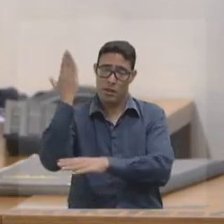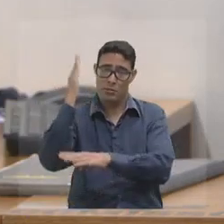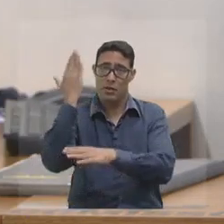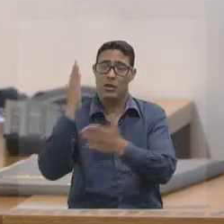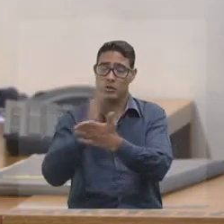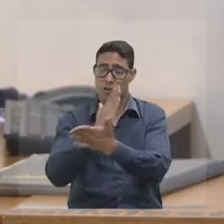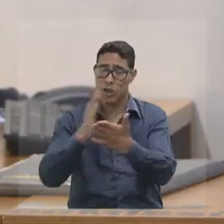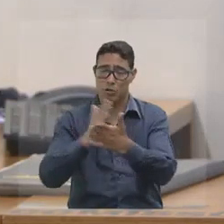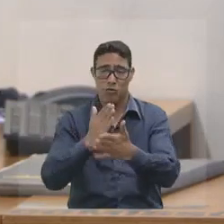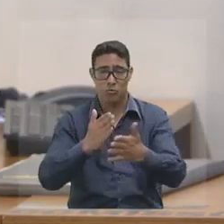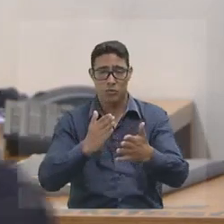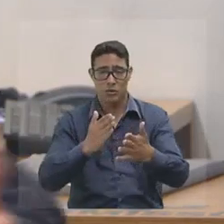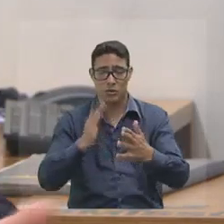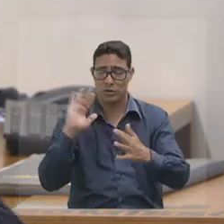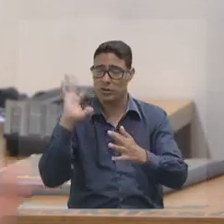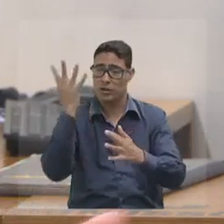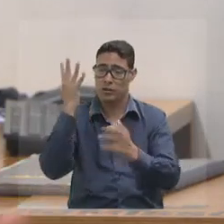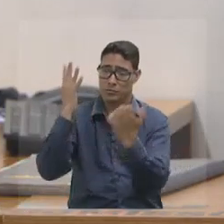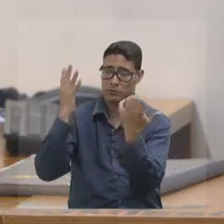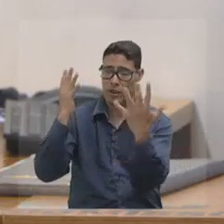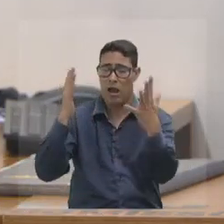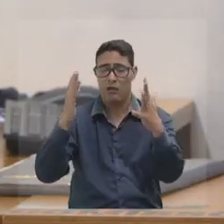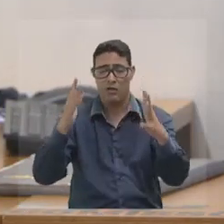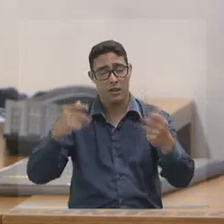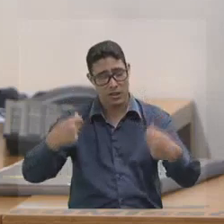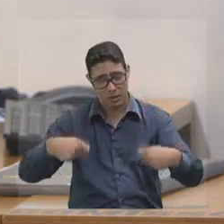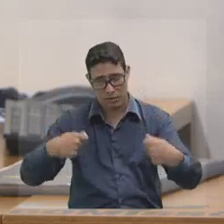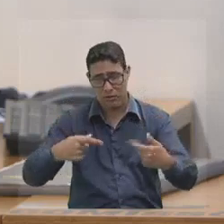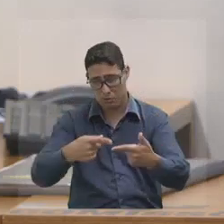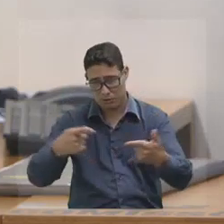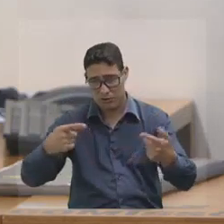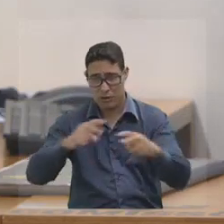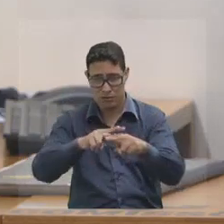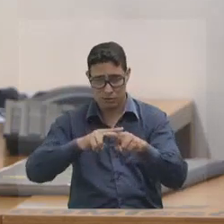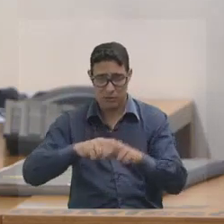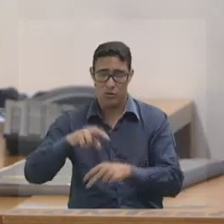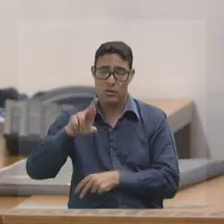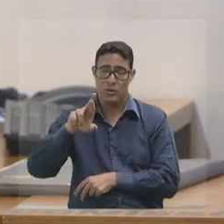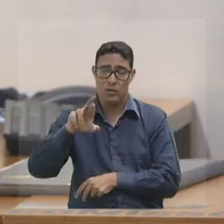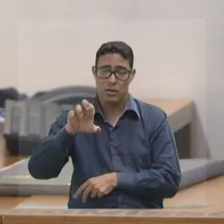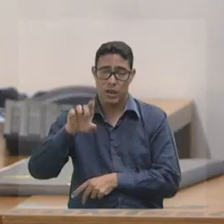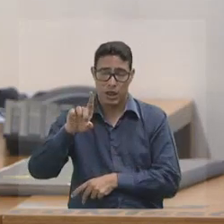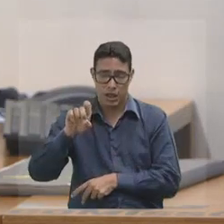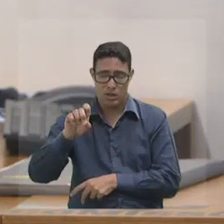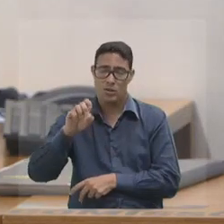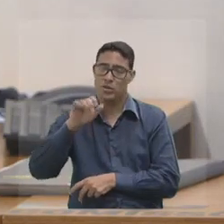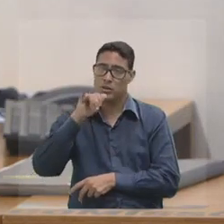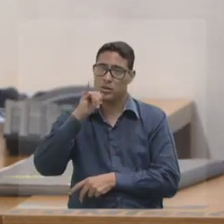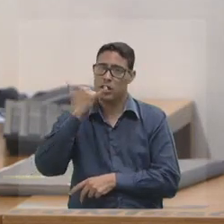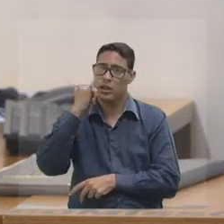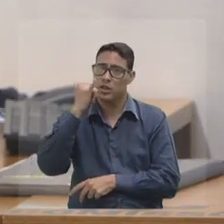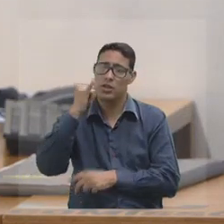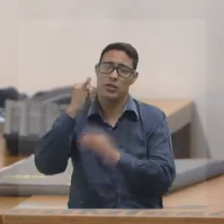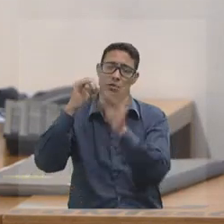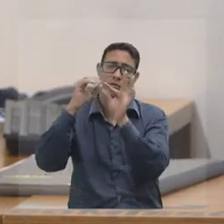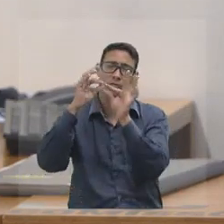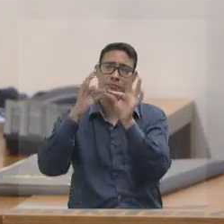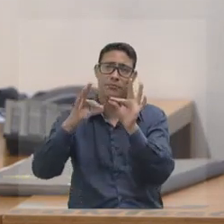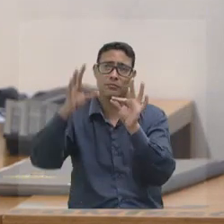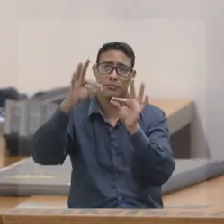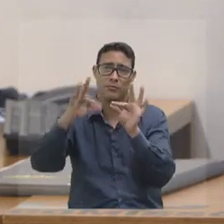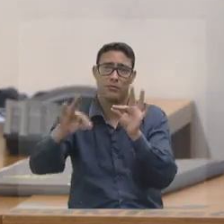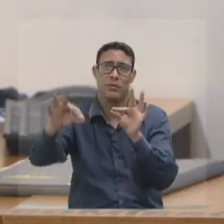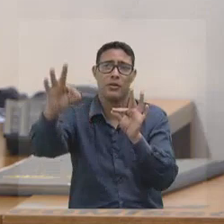terá que ser feita mesmo mesmo independente de transmissão e a gente não conseguiu entender o porquê